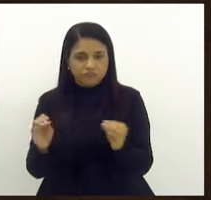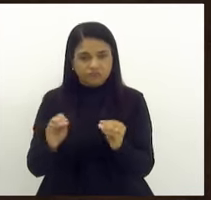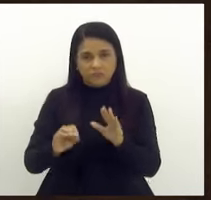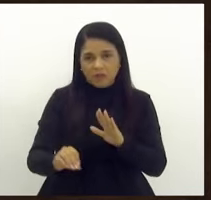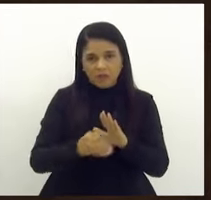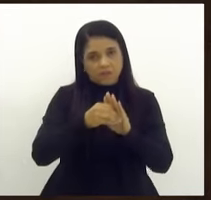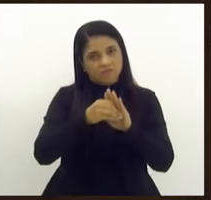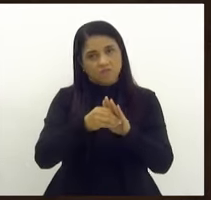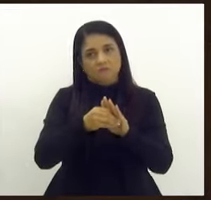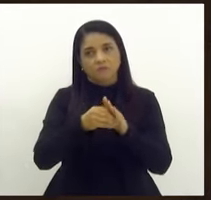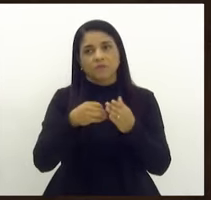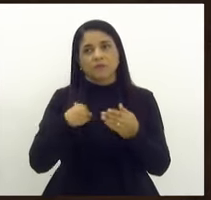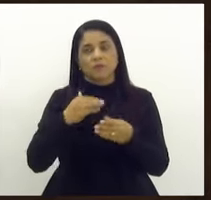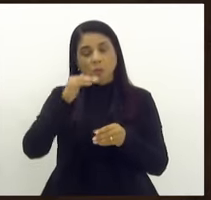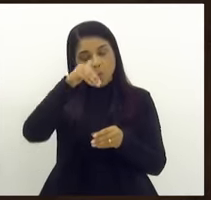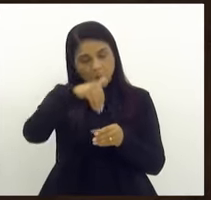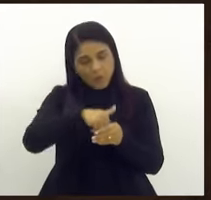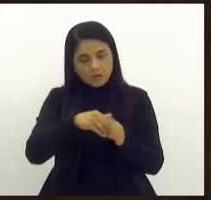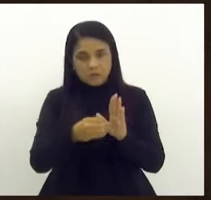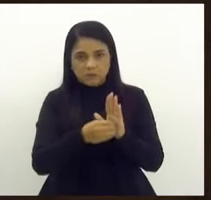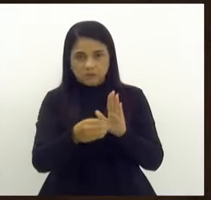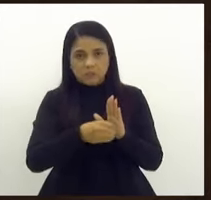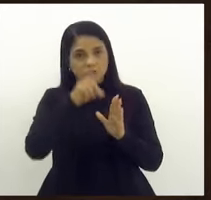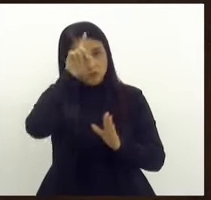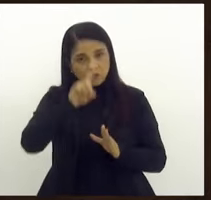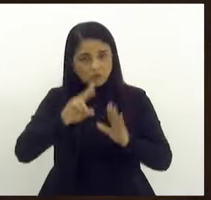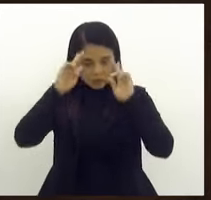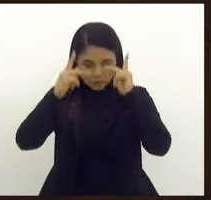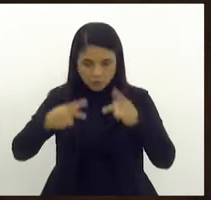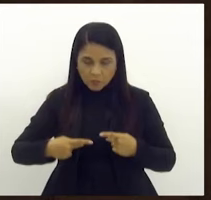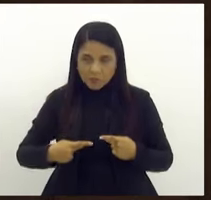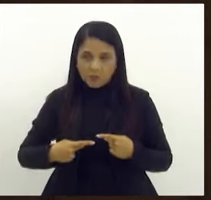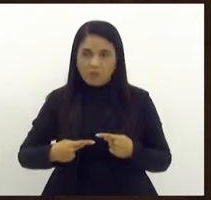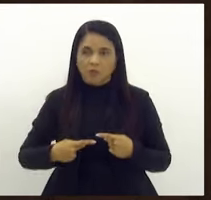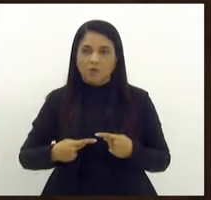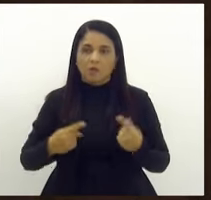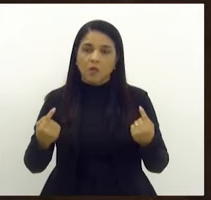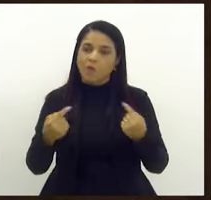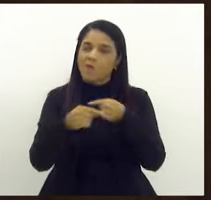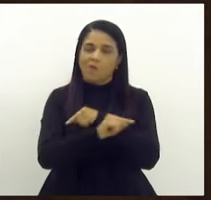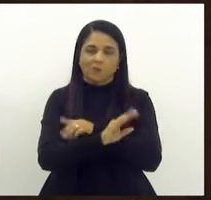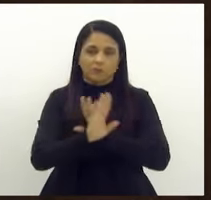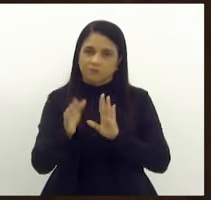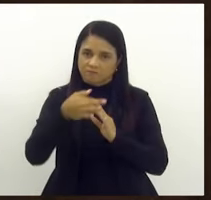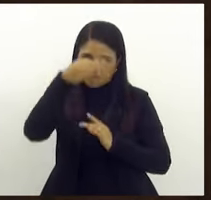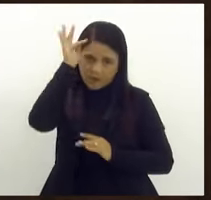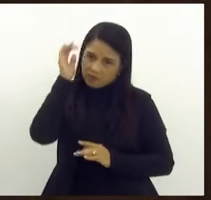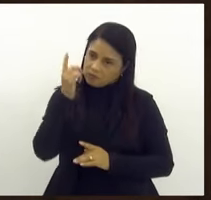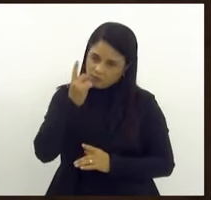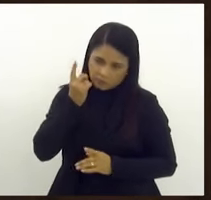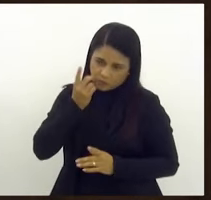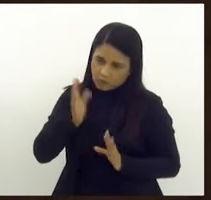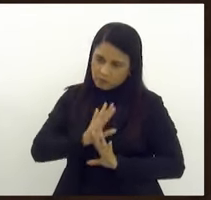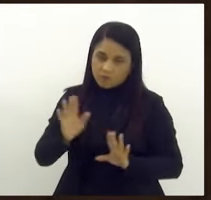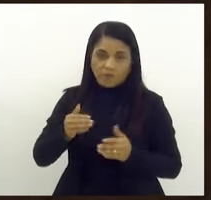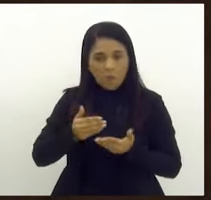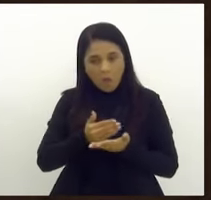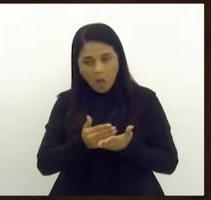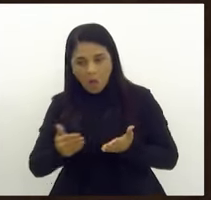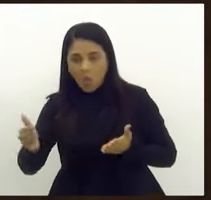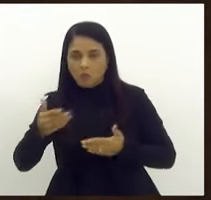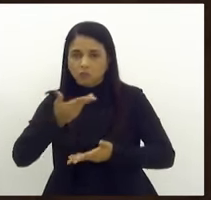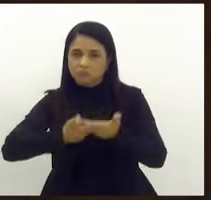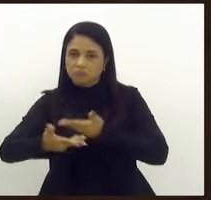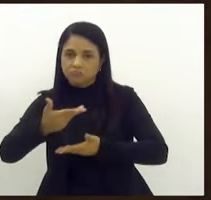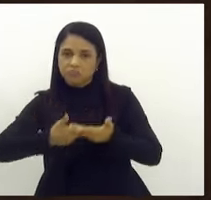necessários o parecer da Comissão de Direitos Humanos Deputado Fred é contrário vamos ver se ao longo da tramitação